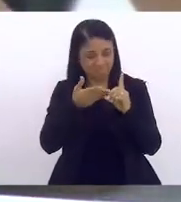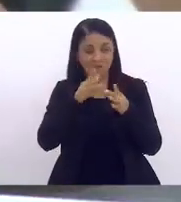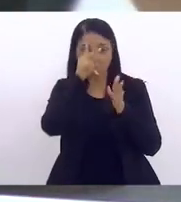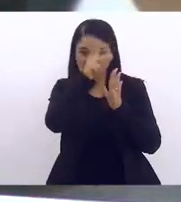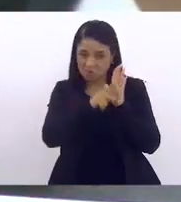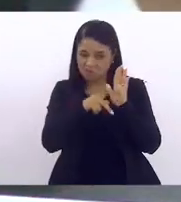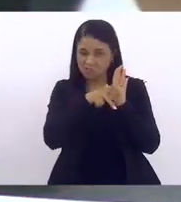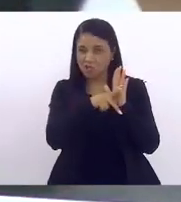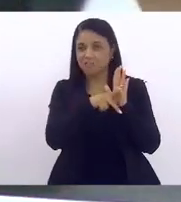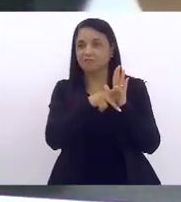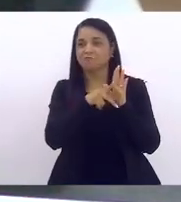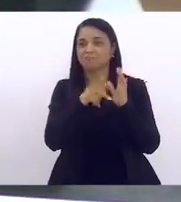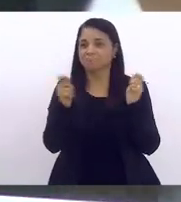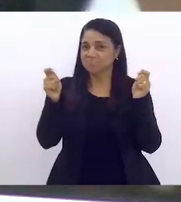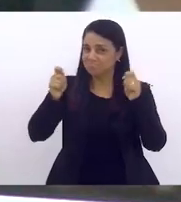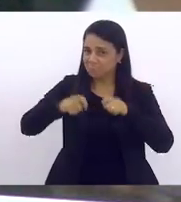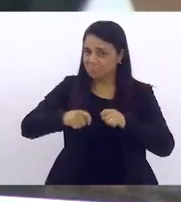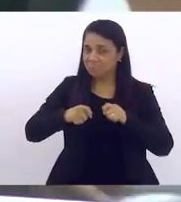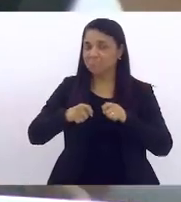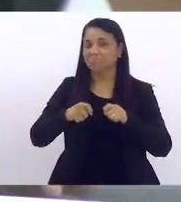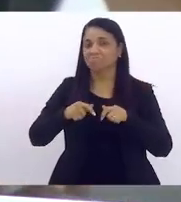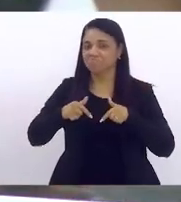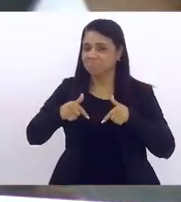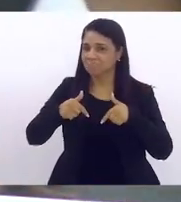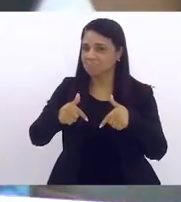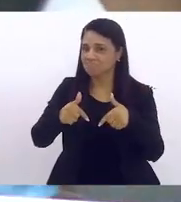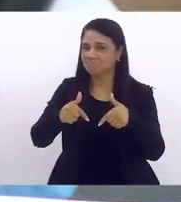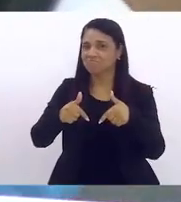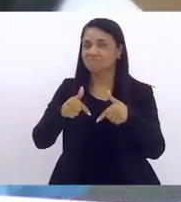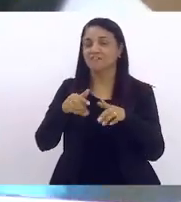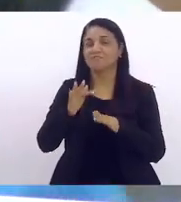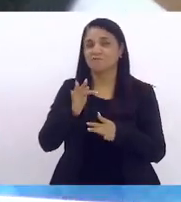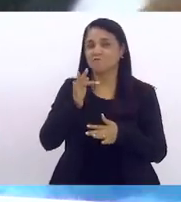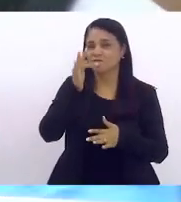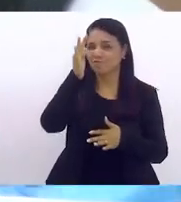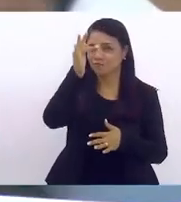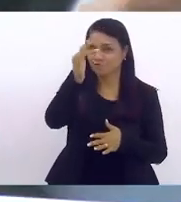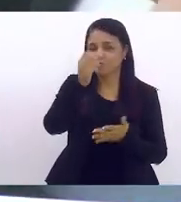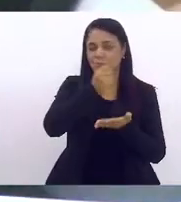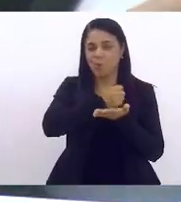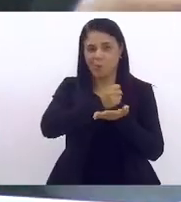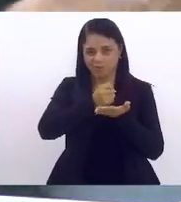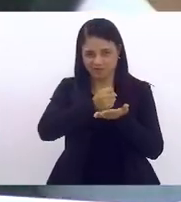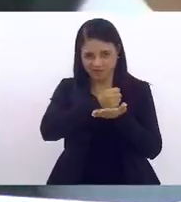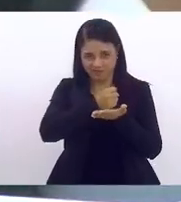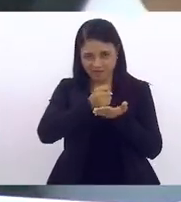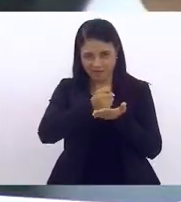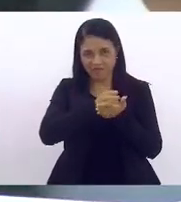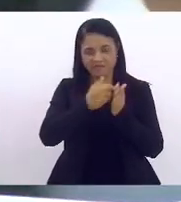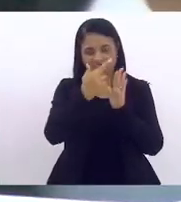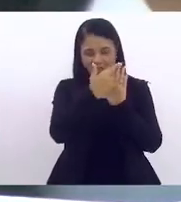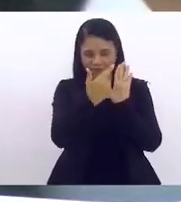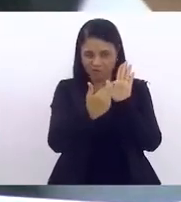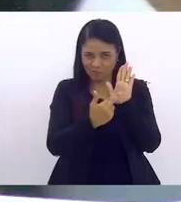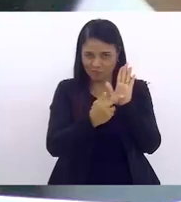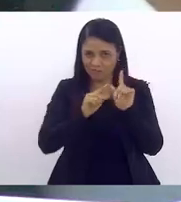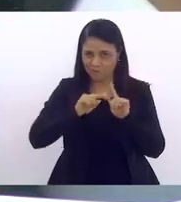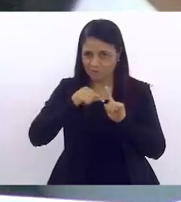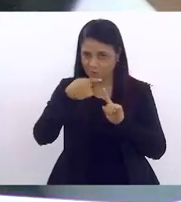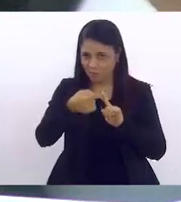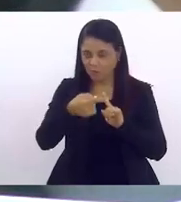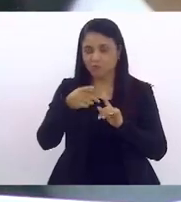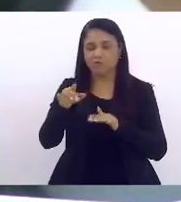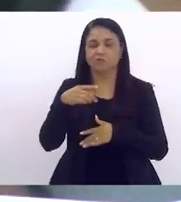possa servir, né, para que a gente possa futuramente ser contratada após a regulamentação, como o doutor Antônio